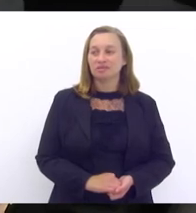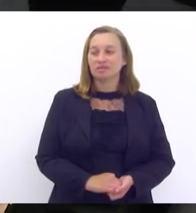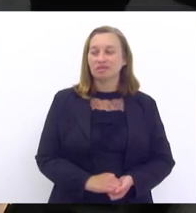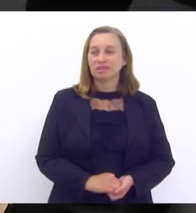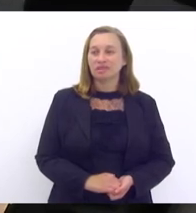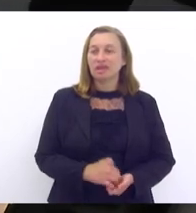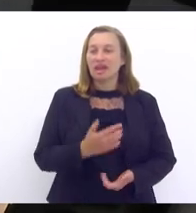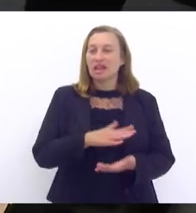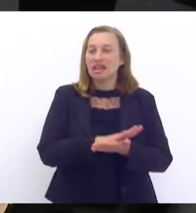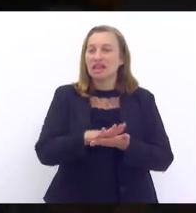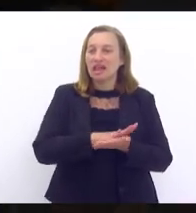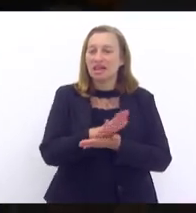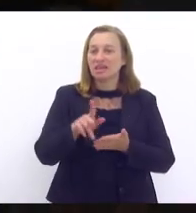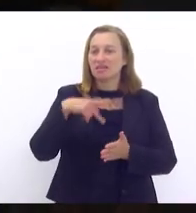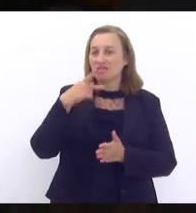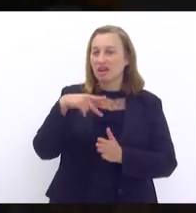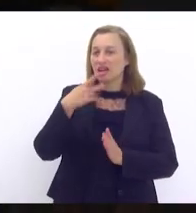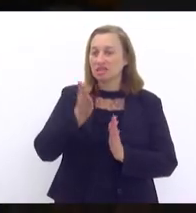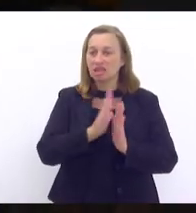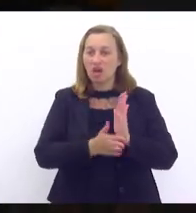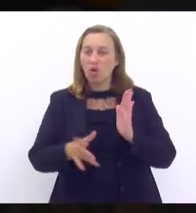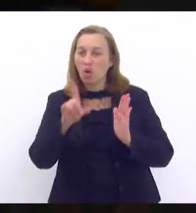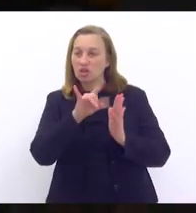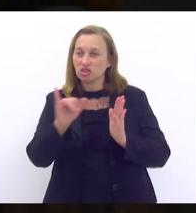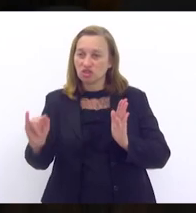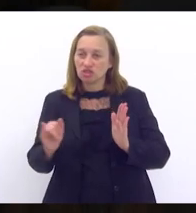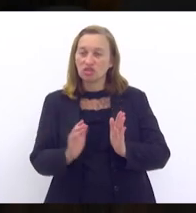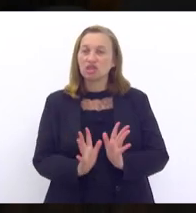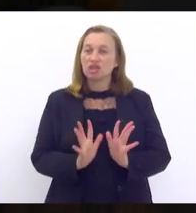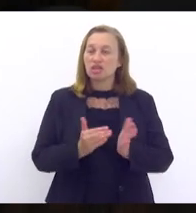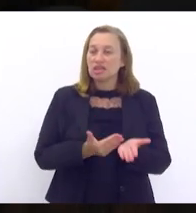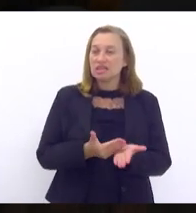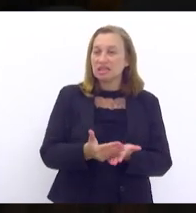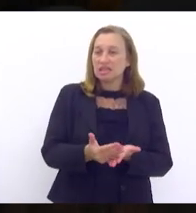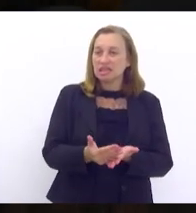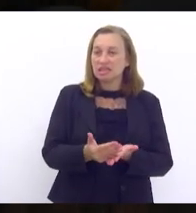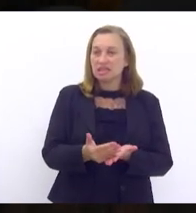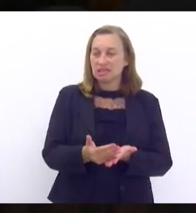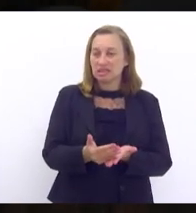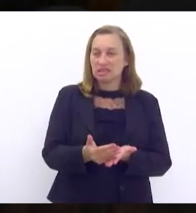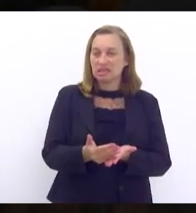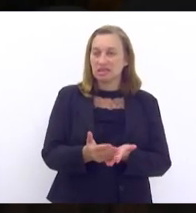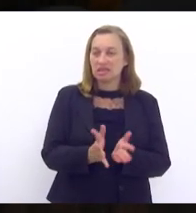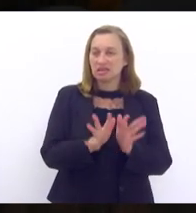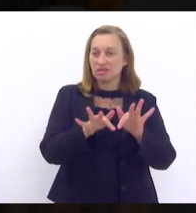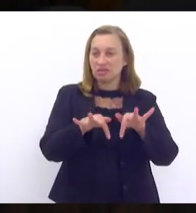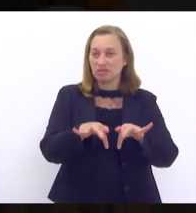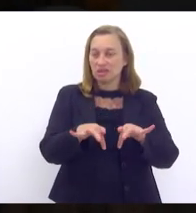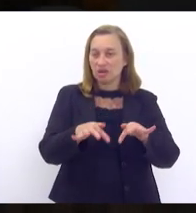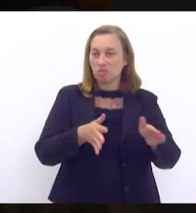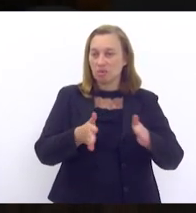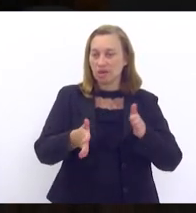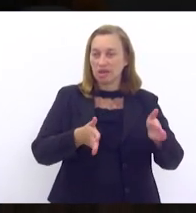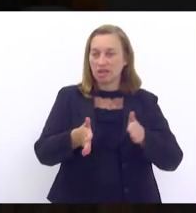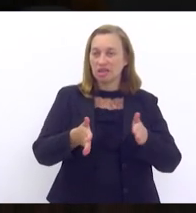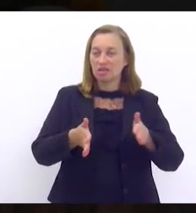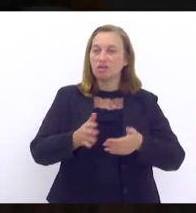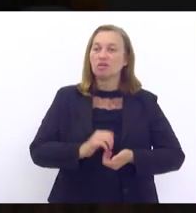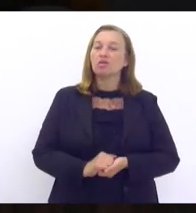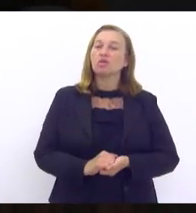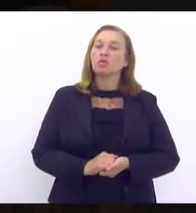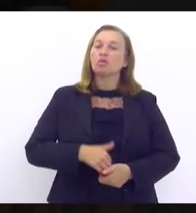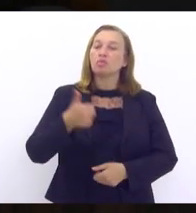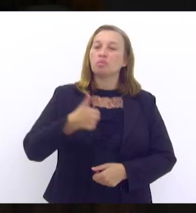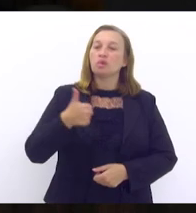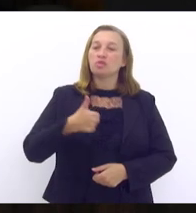Nada mais havendo a tratar na ordem do dia, inicia-se o expediente final. O primeiro orador inscrito é o